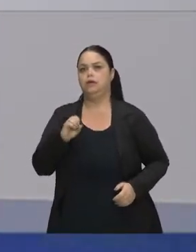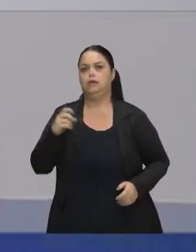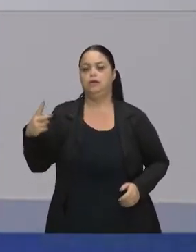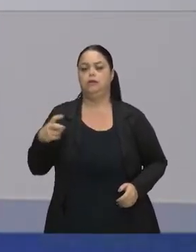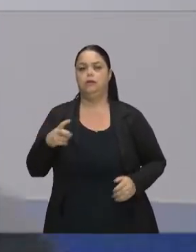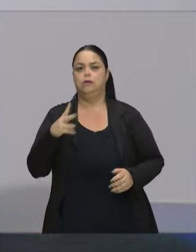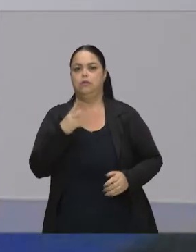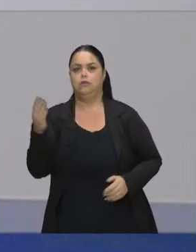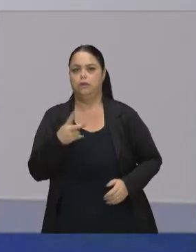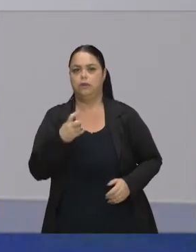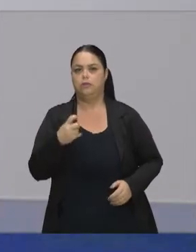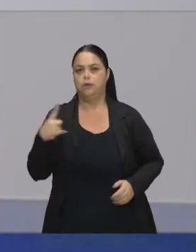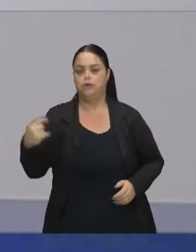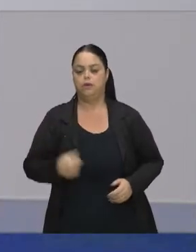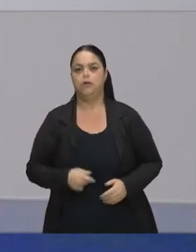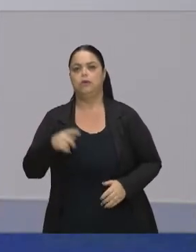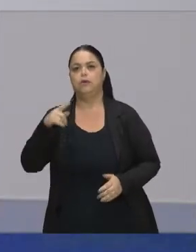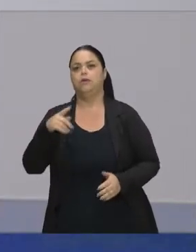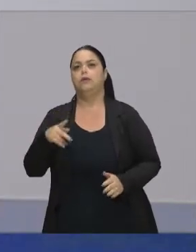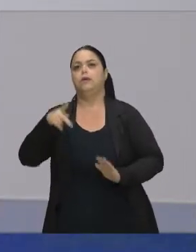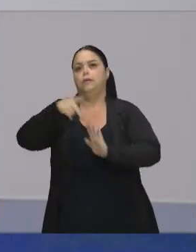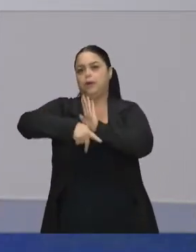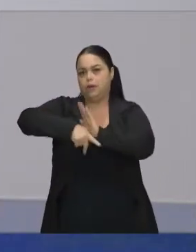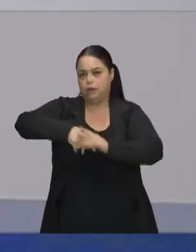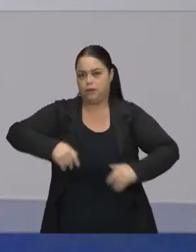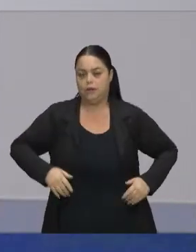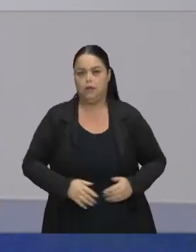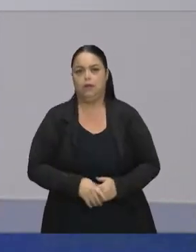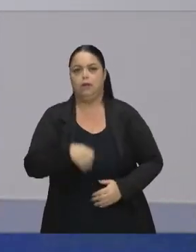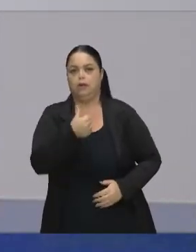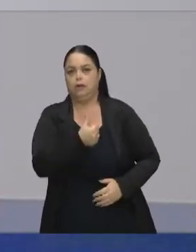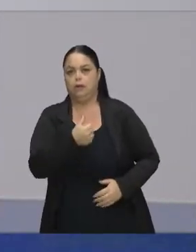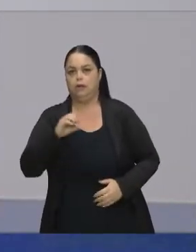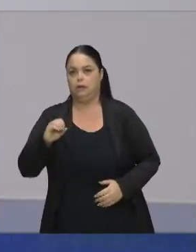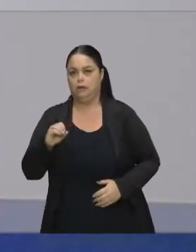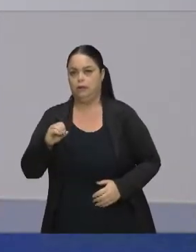12705/2021, projeto de lei